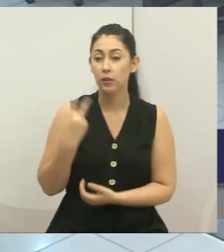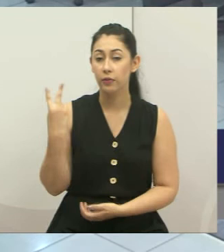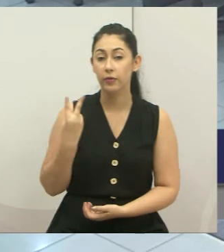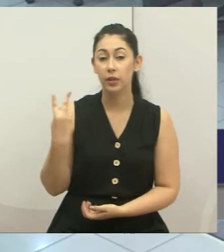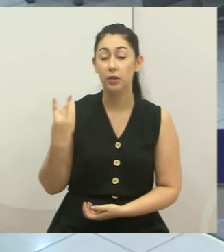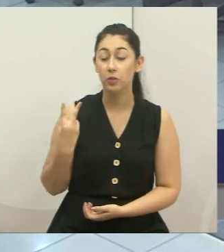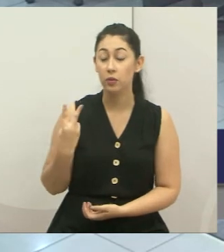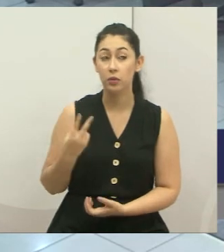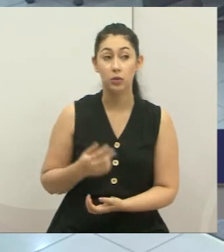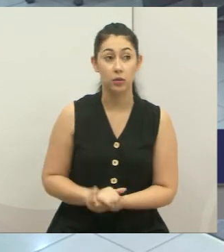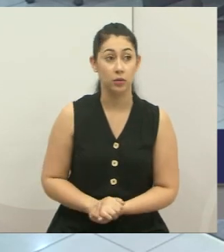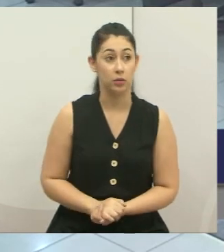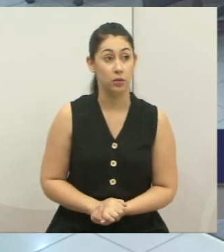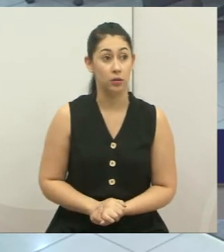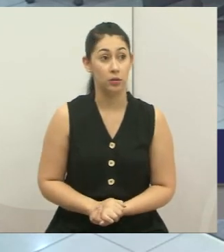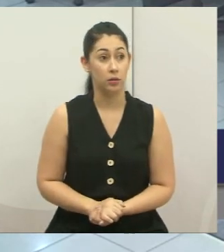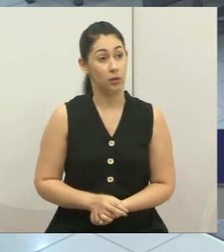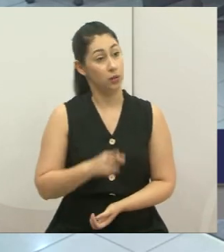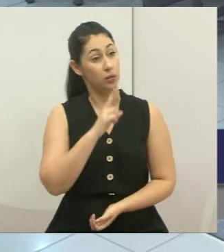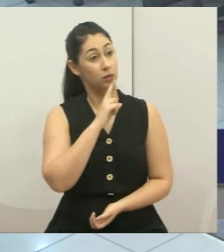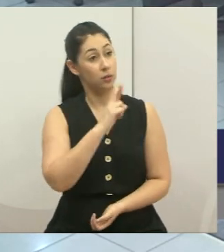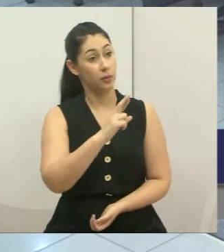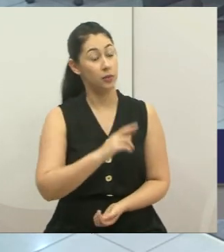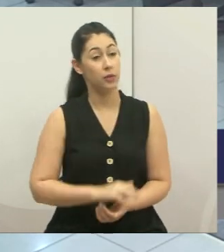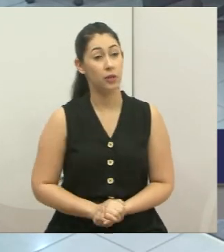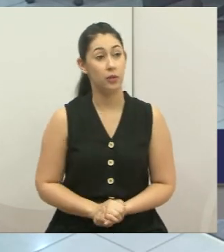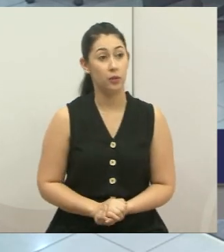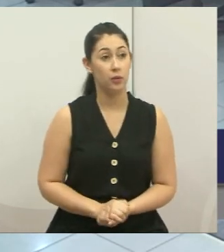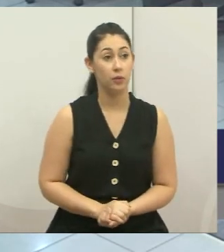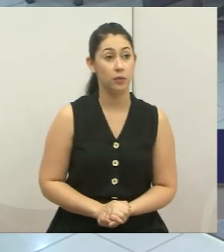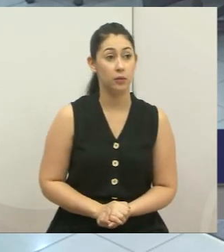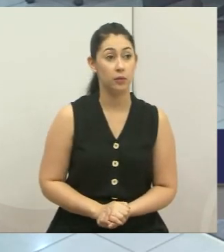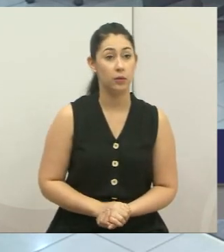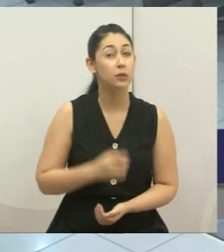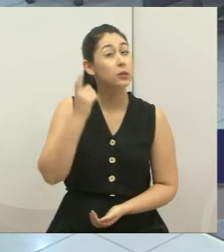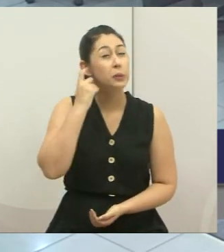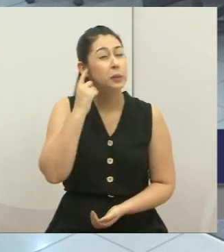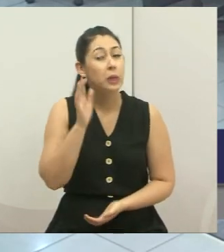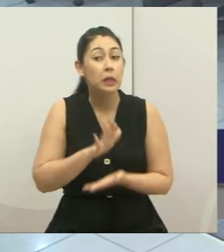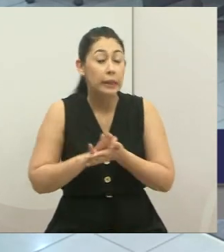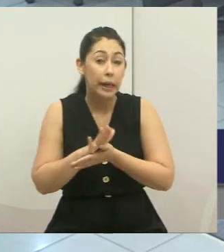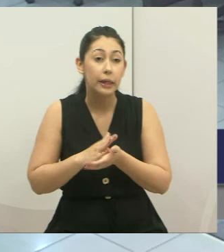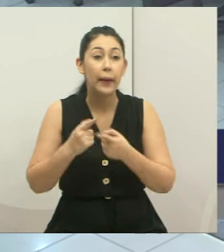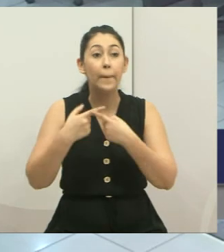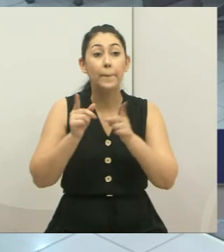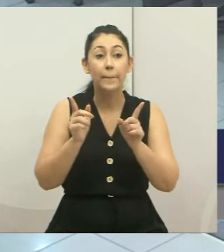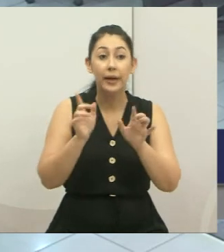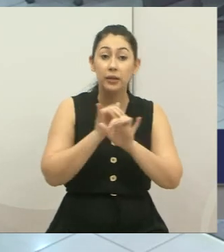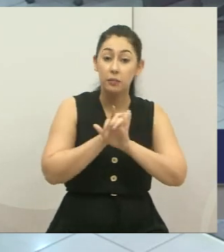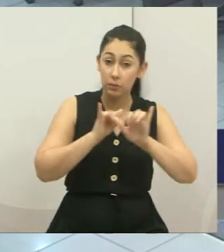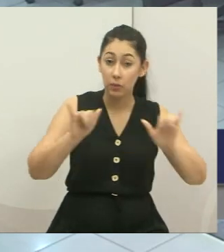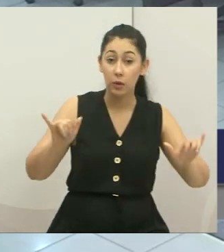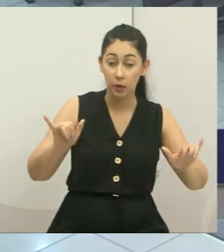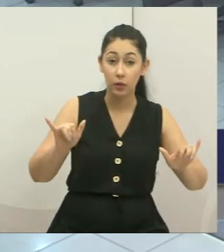vereadora nos respondeu aqui, nós não estávamos escutando, que a manifestação...